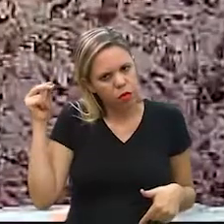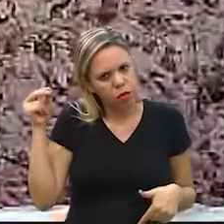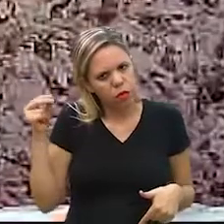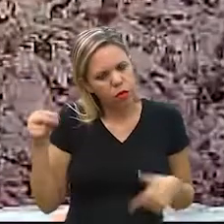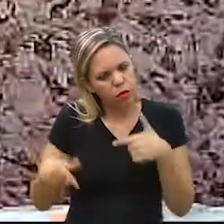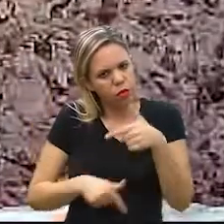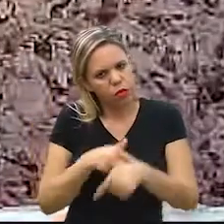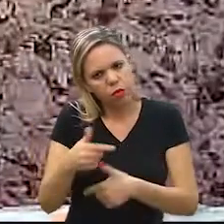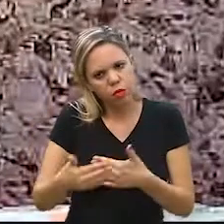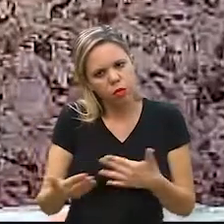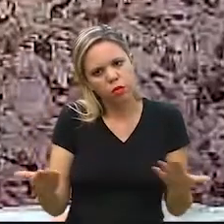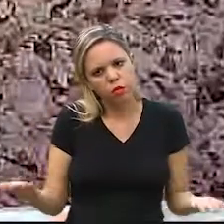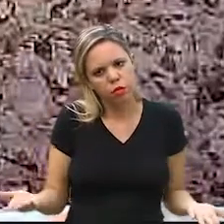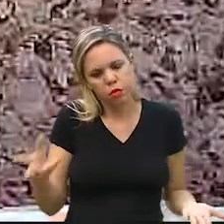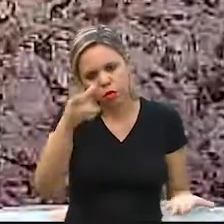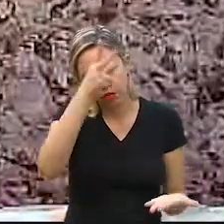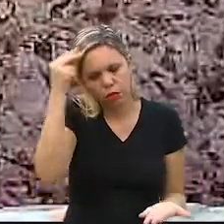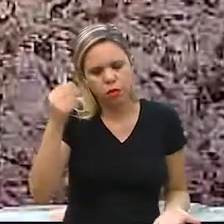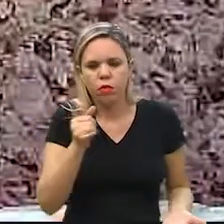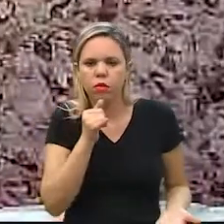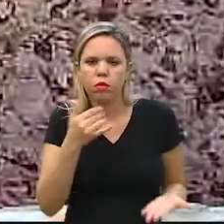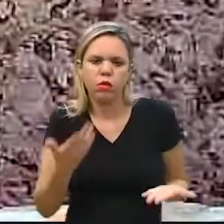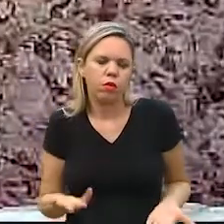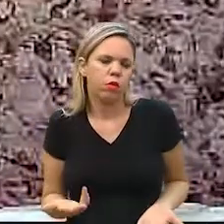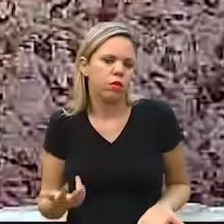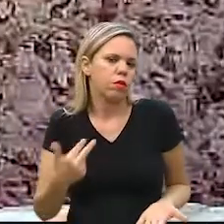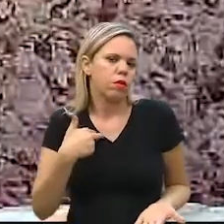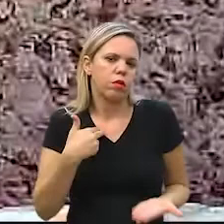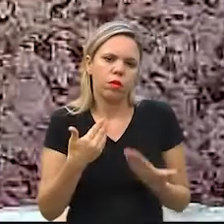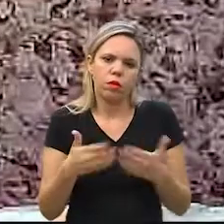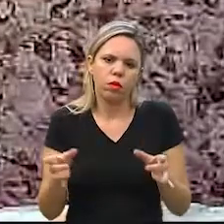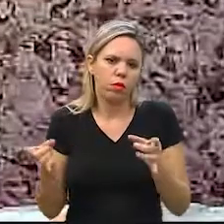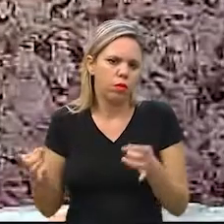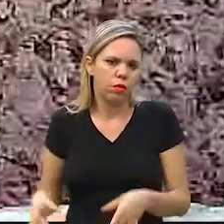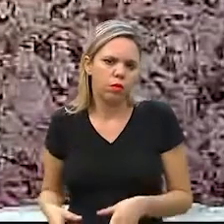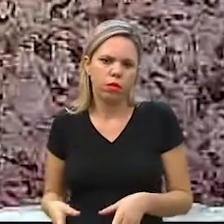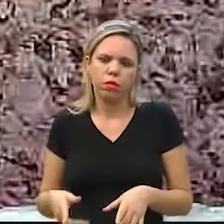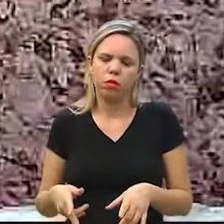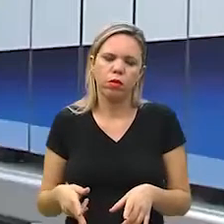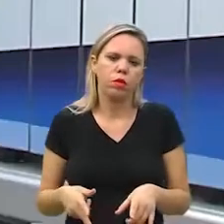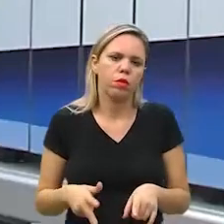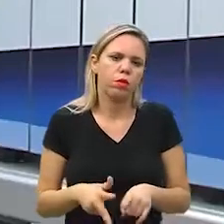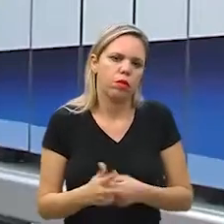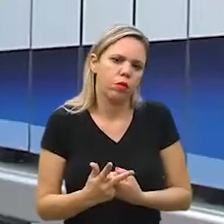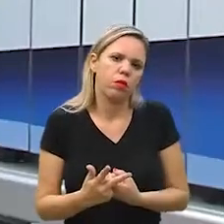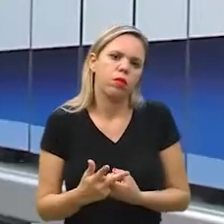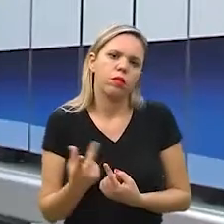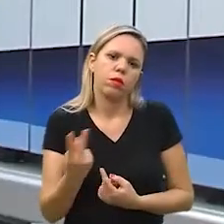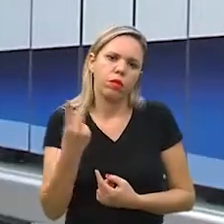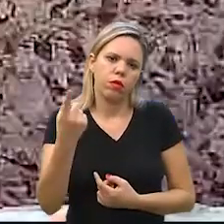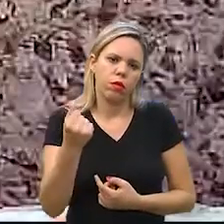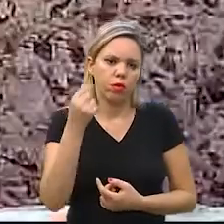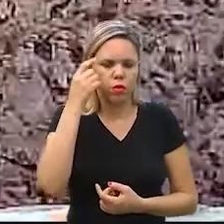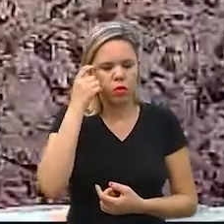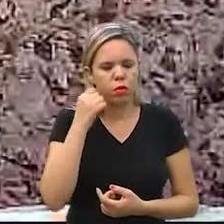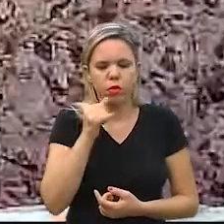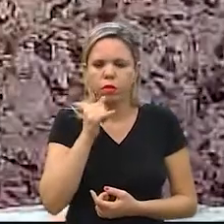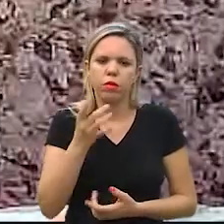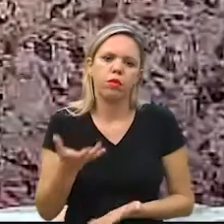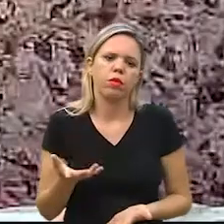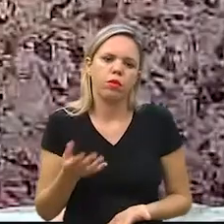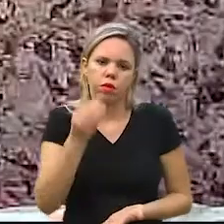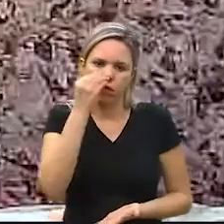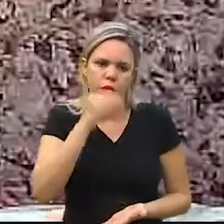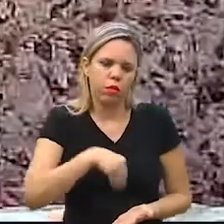seara. Então, o poder público, por exemplo, não pode abrir mão de correção monetária. Ele pode abrir